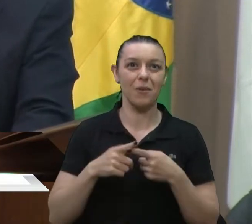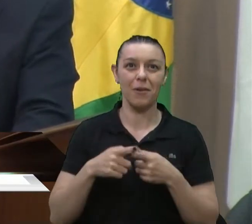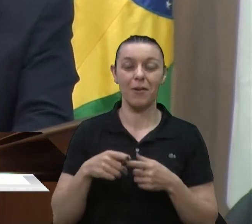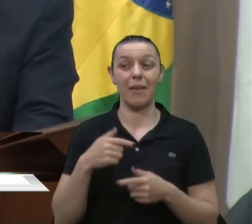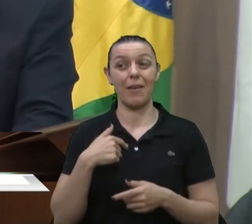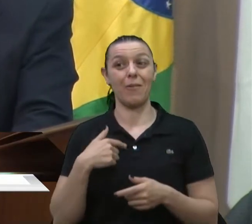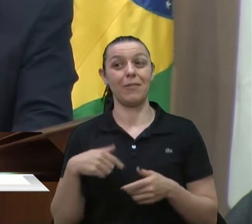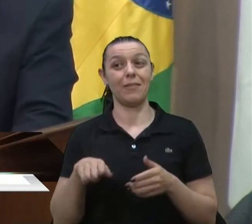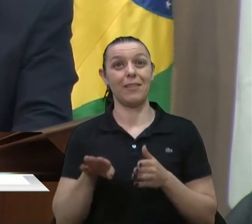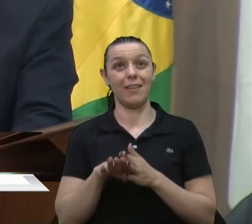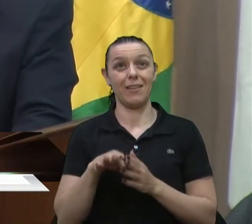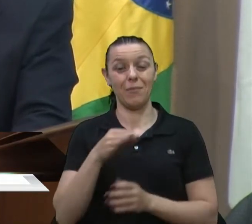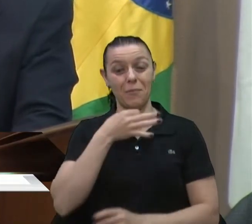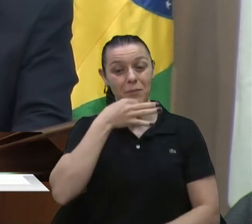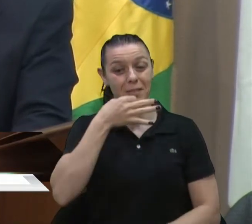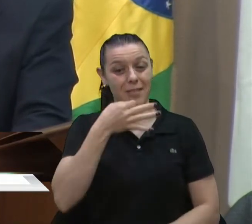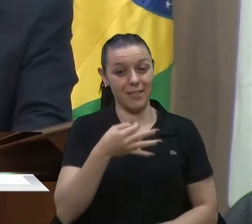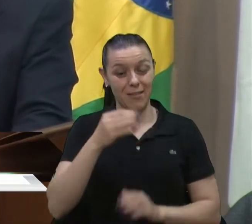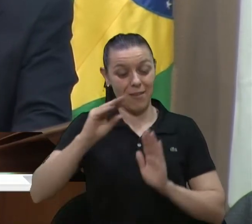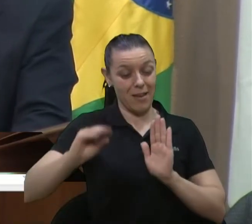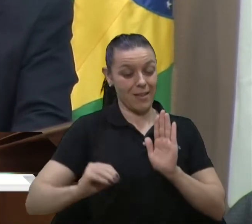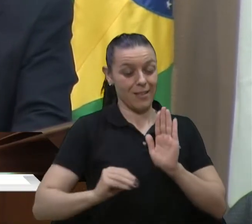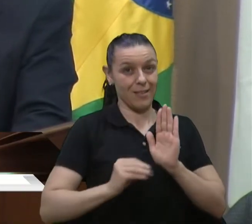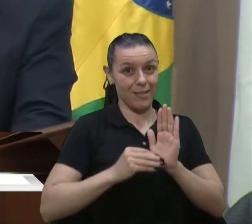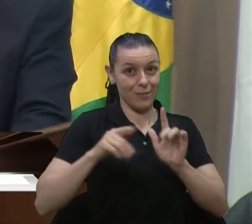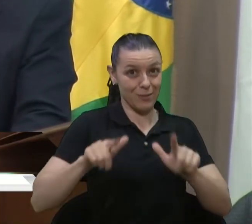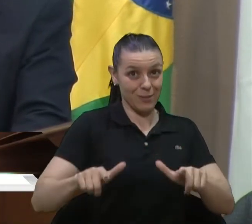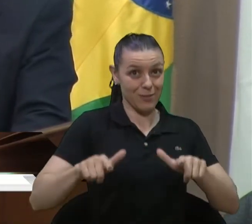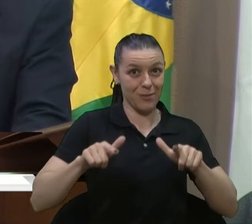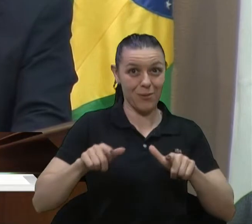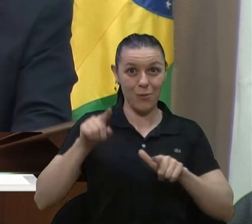do cruzeiro resplandece.